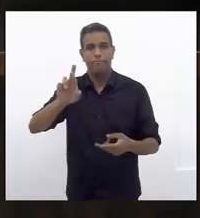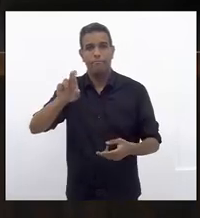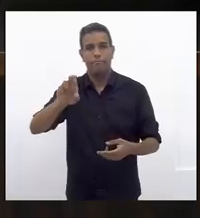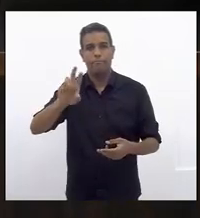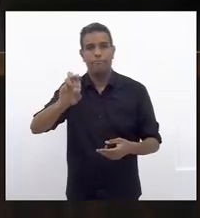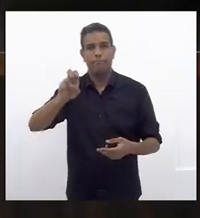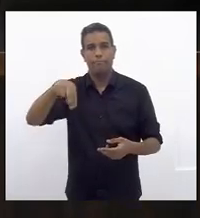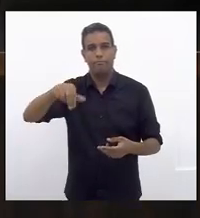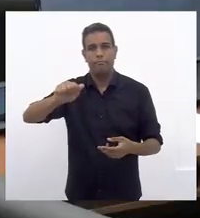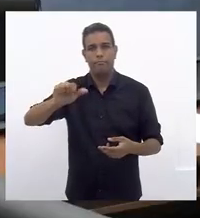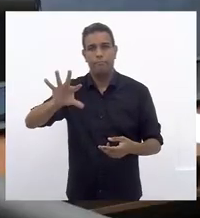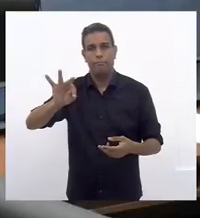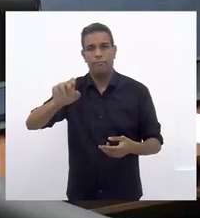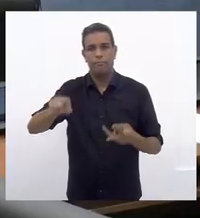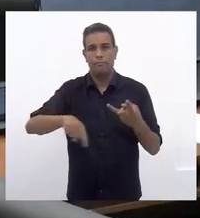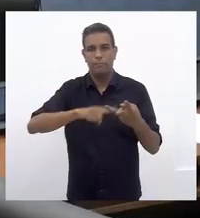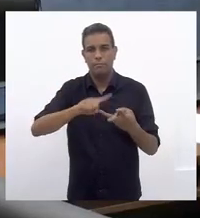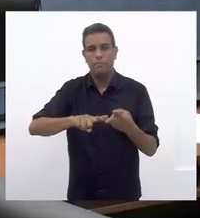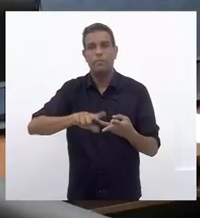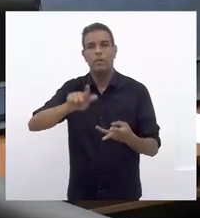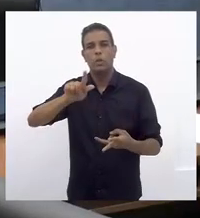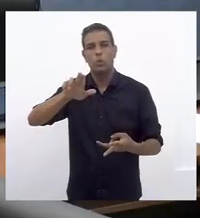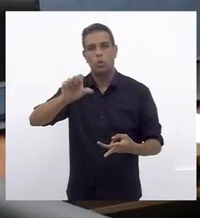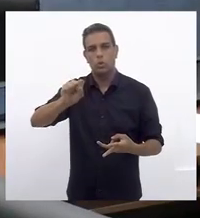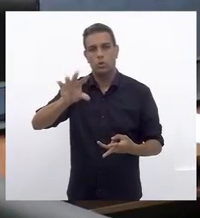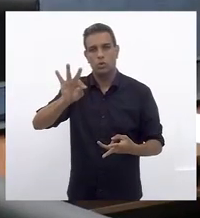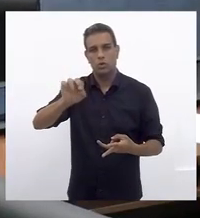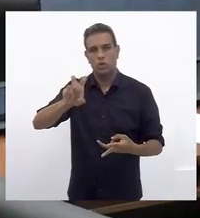Gustavo Schmidt. Senhor presidente.